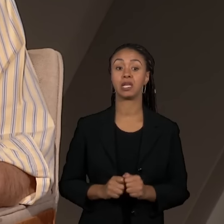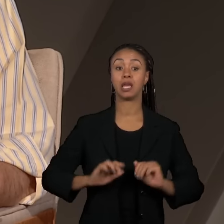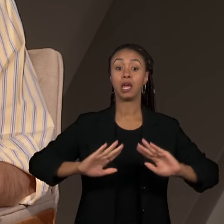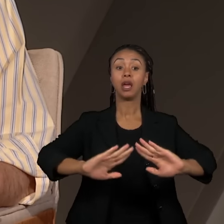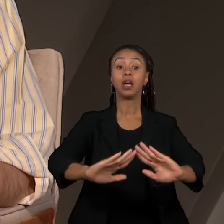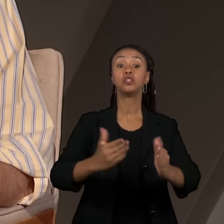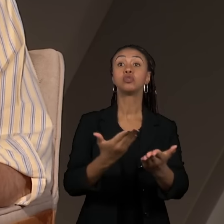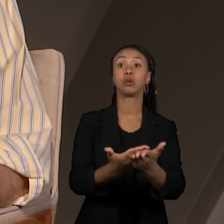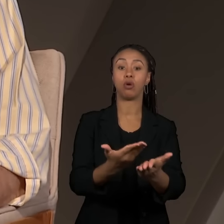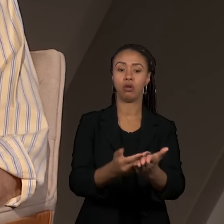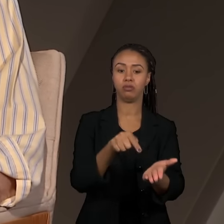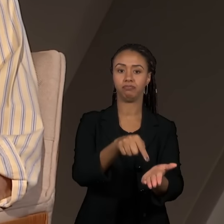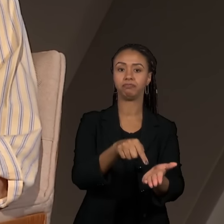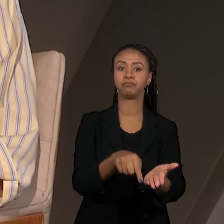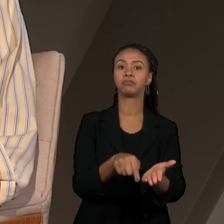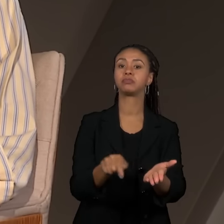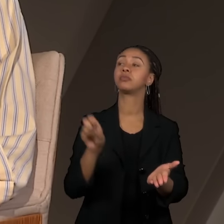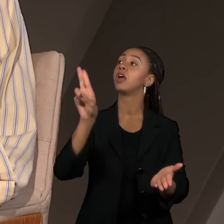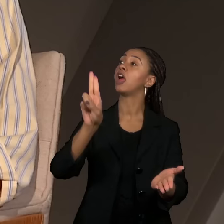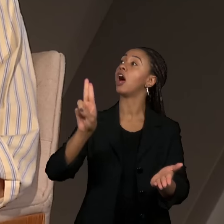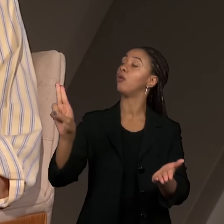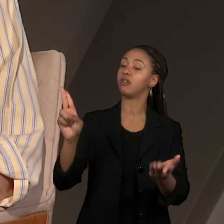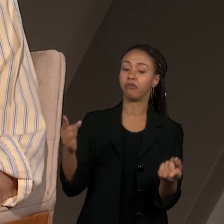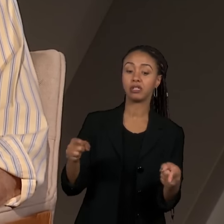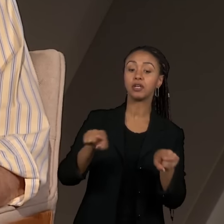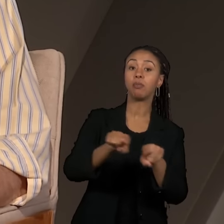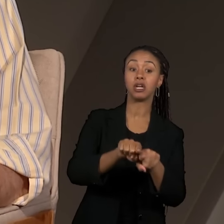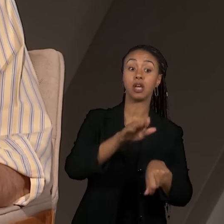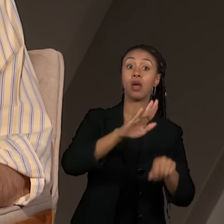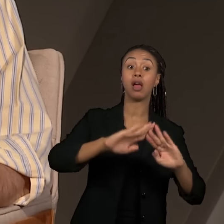escolhe o parceiro da universidade para trabalhar